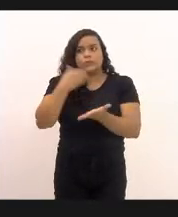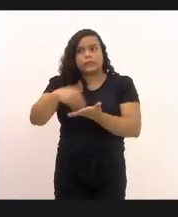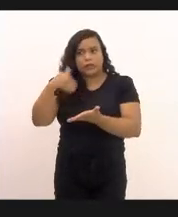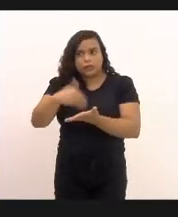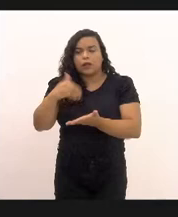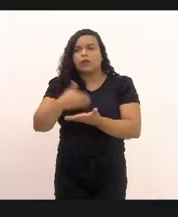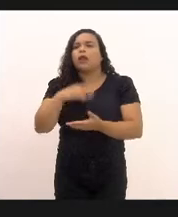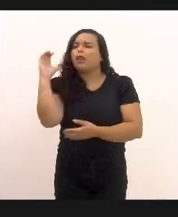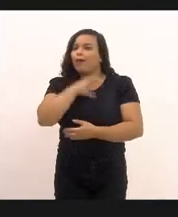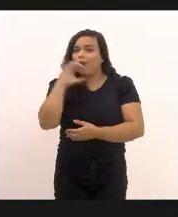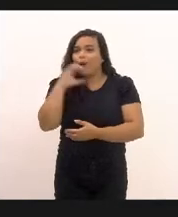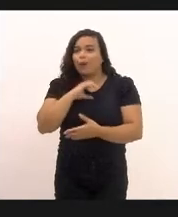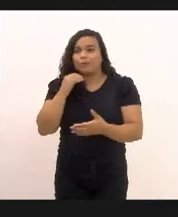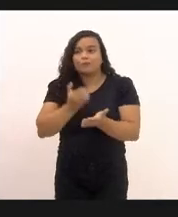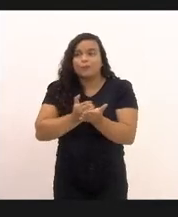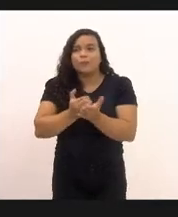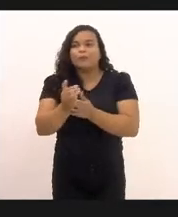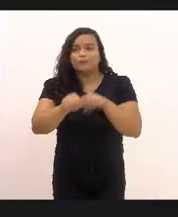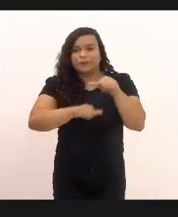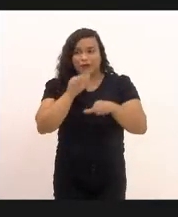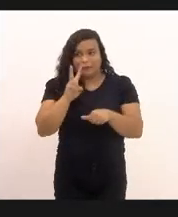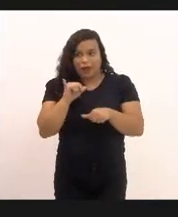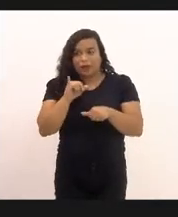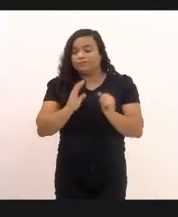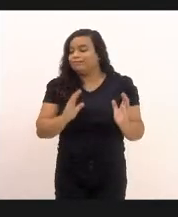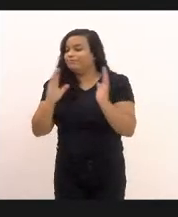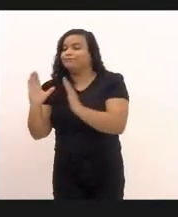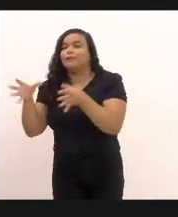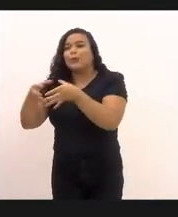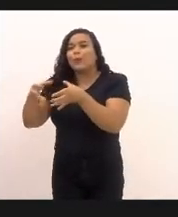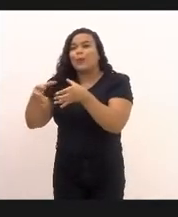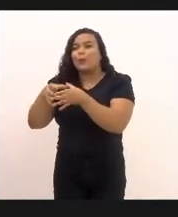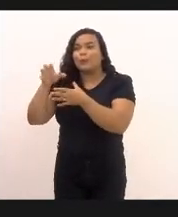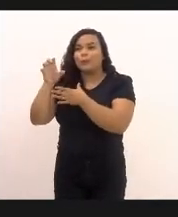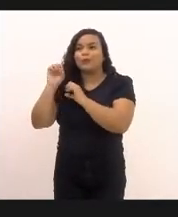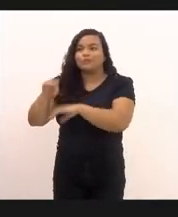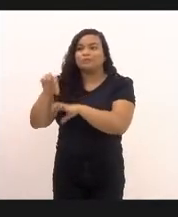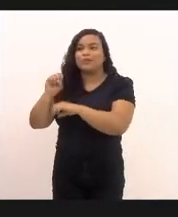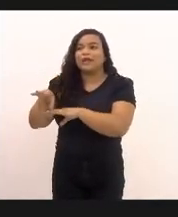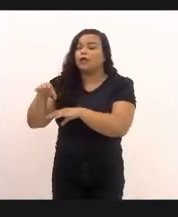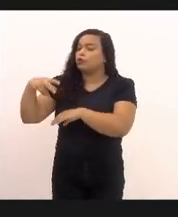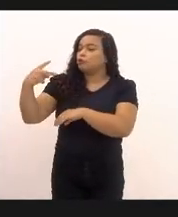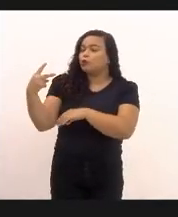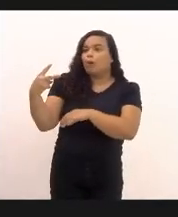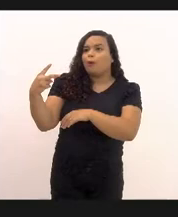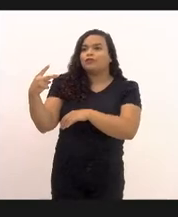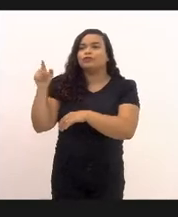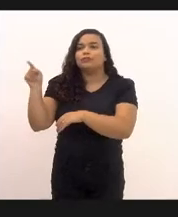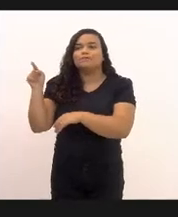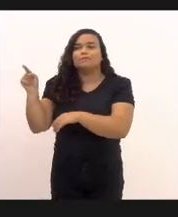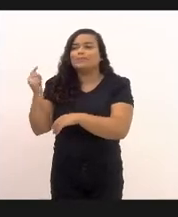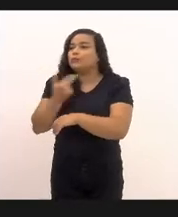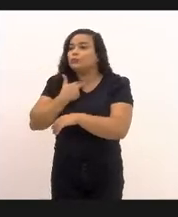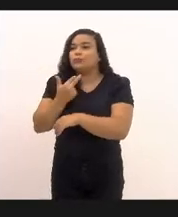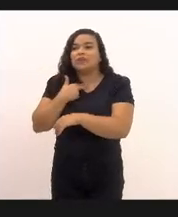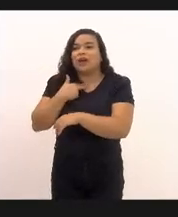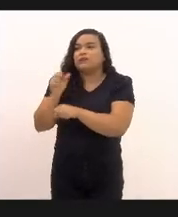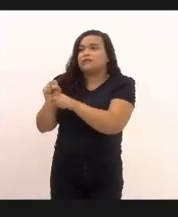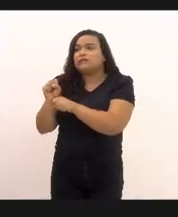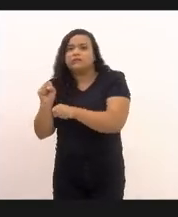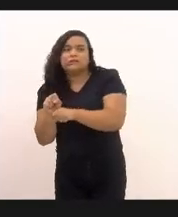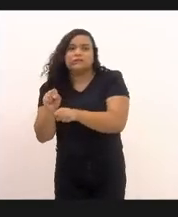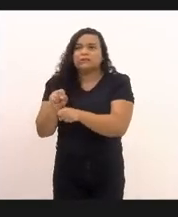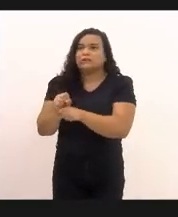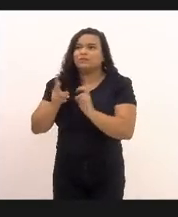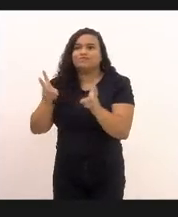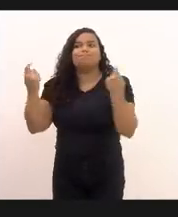breve implementar essa migração. E os docentes 2 não podem ficar para trás. Eles precisam também dessa